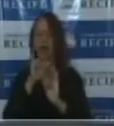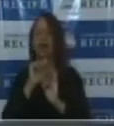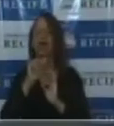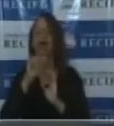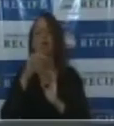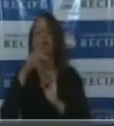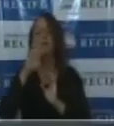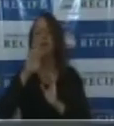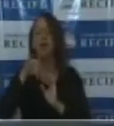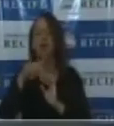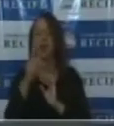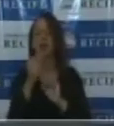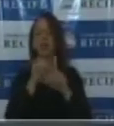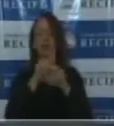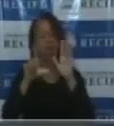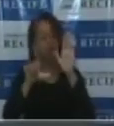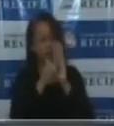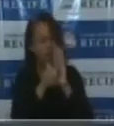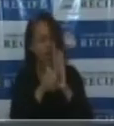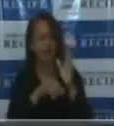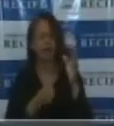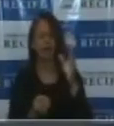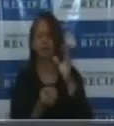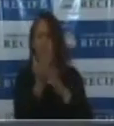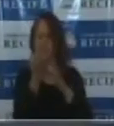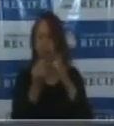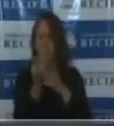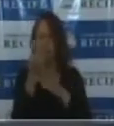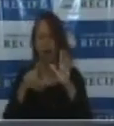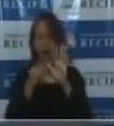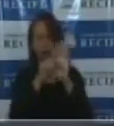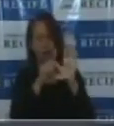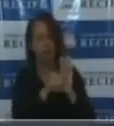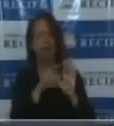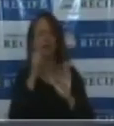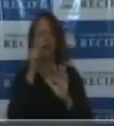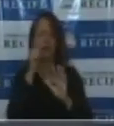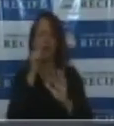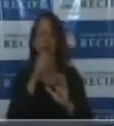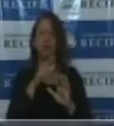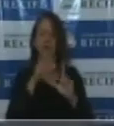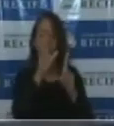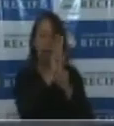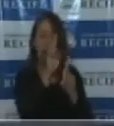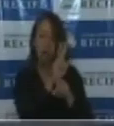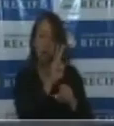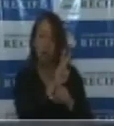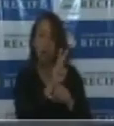Importunação Sexual, da Lei do Feminicídio, os números são